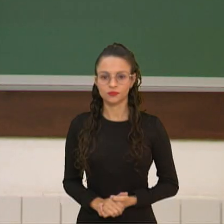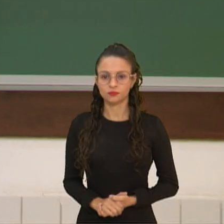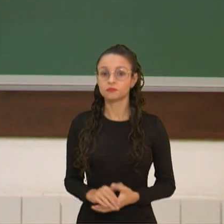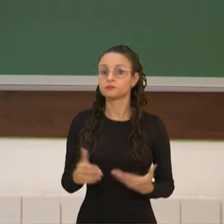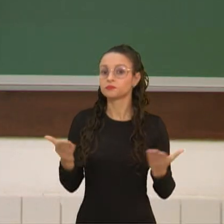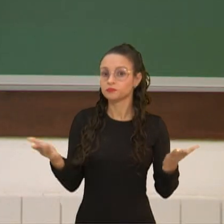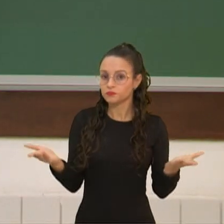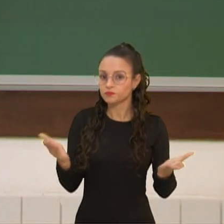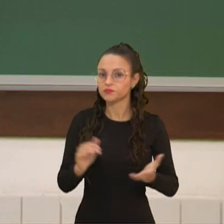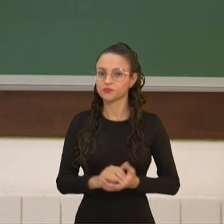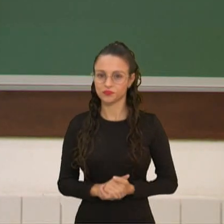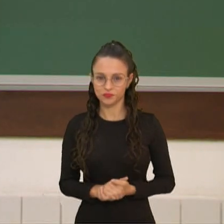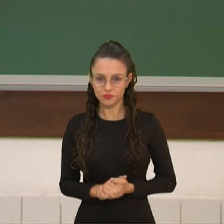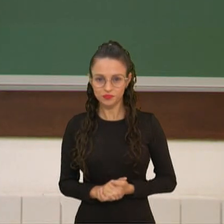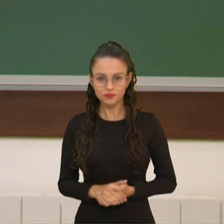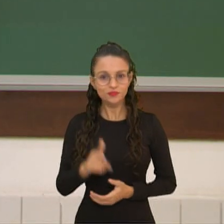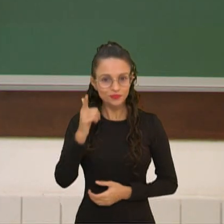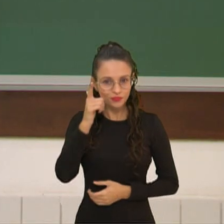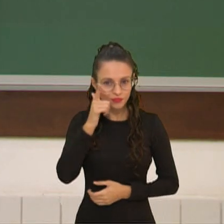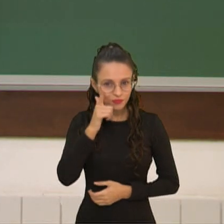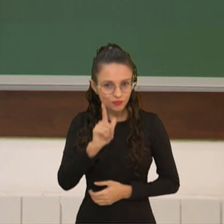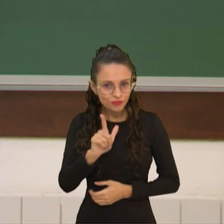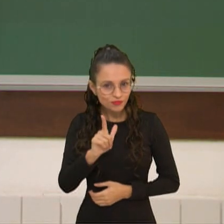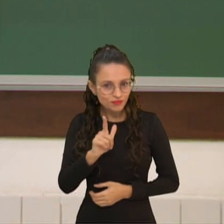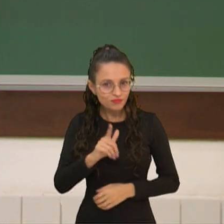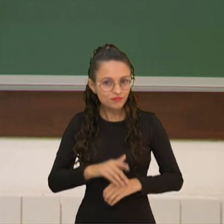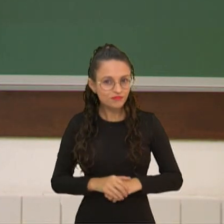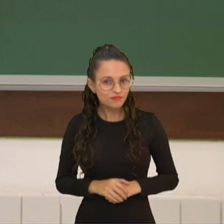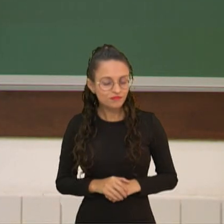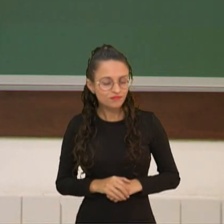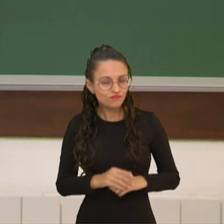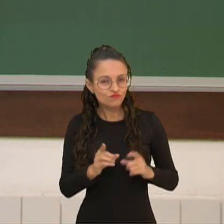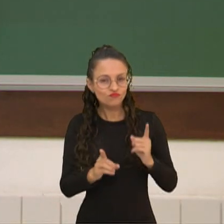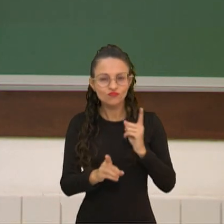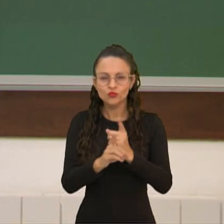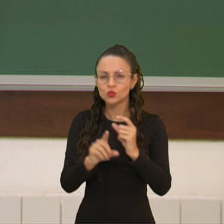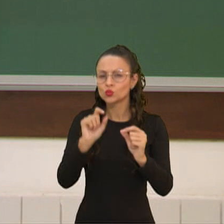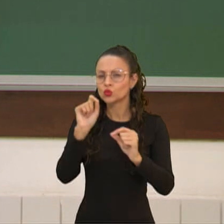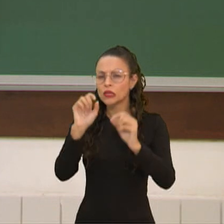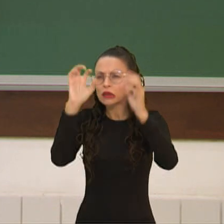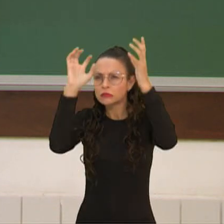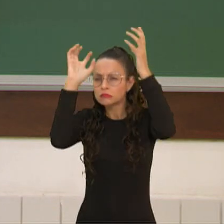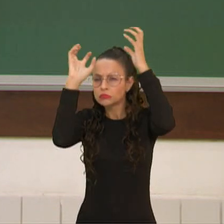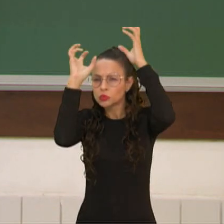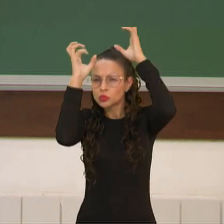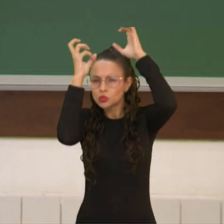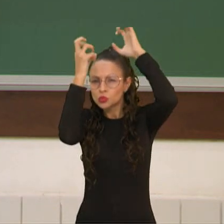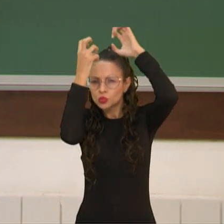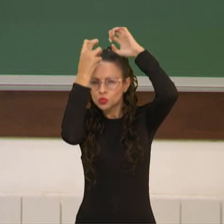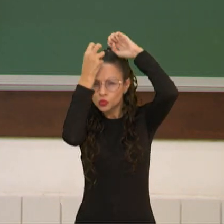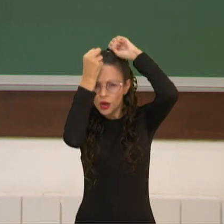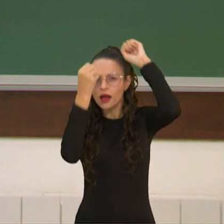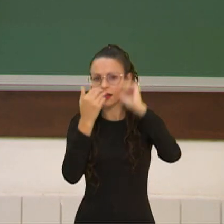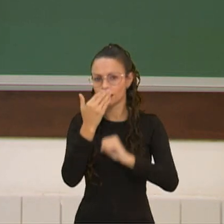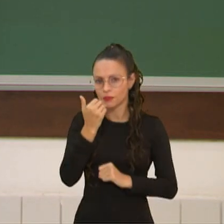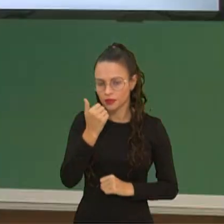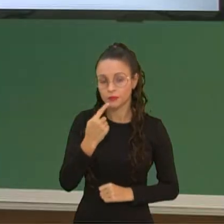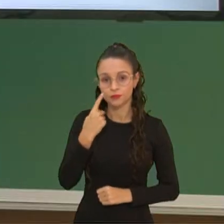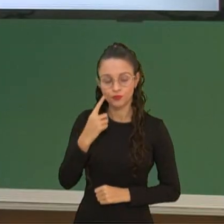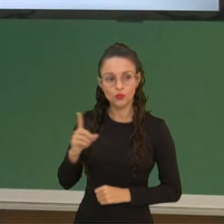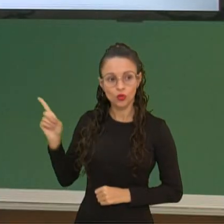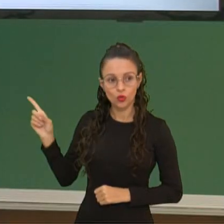então conseguiu a identificar o que seria um transtorno vamos dar uma olhadinha